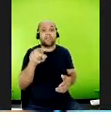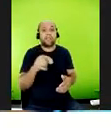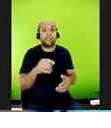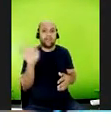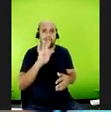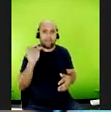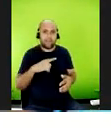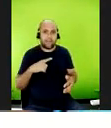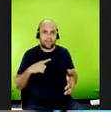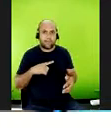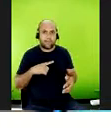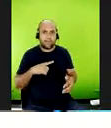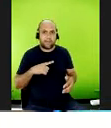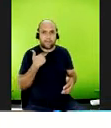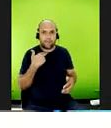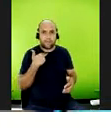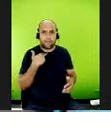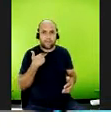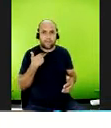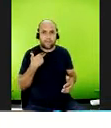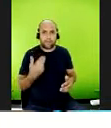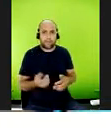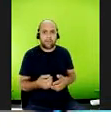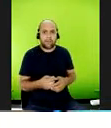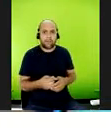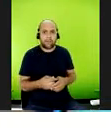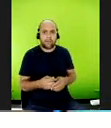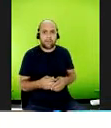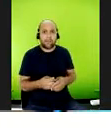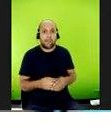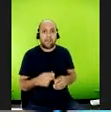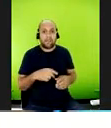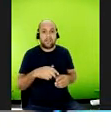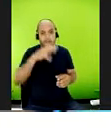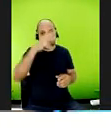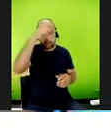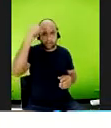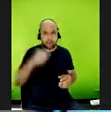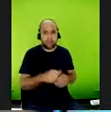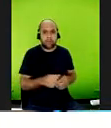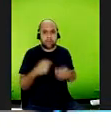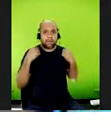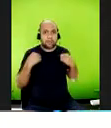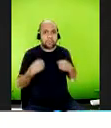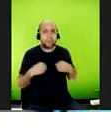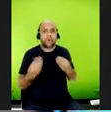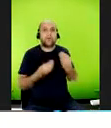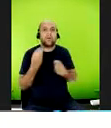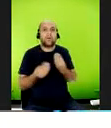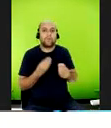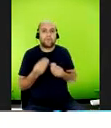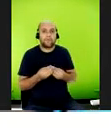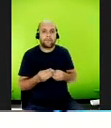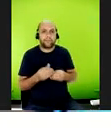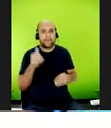ter jeito não há Babalorixá chegar paramentado aí para tu para fazer uma seleção vai contrato isso e sua mulher trans Ai meu